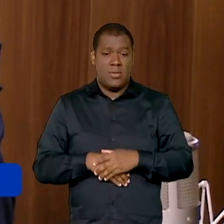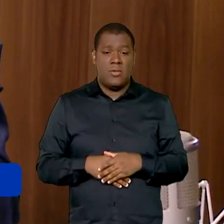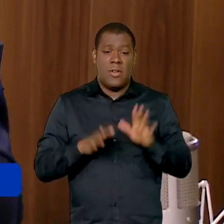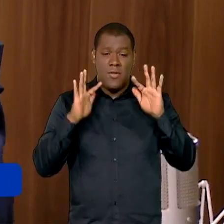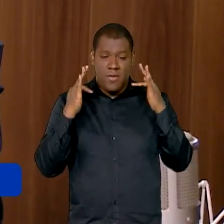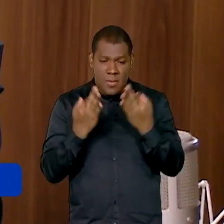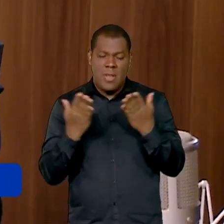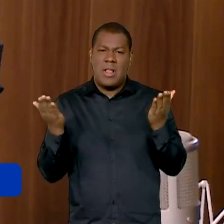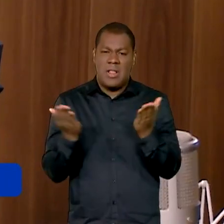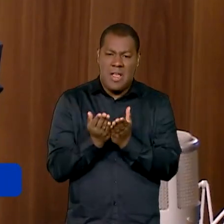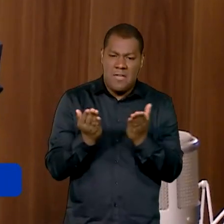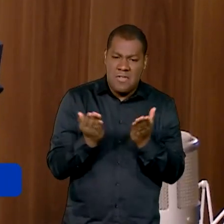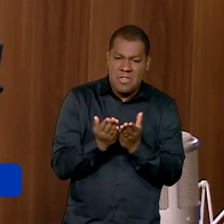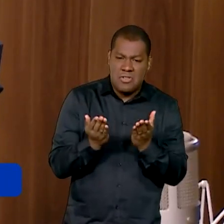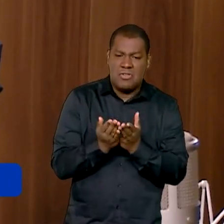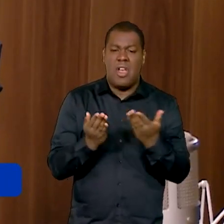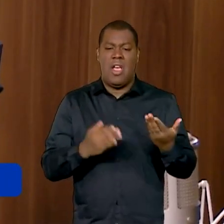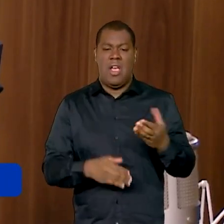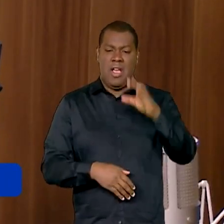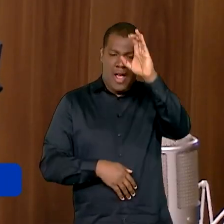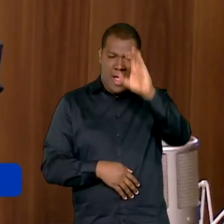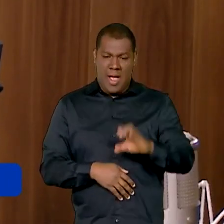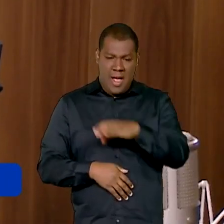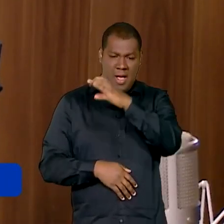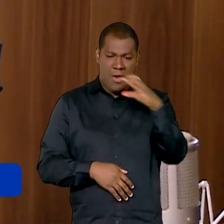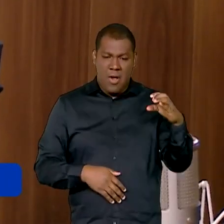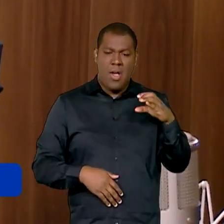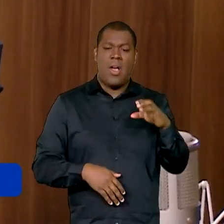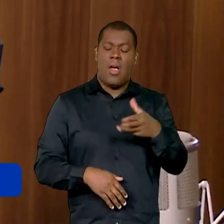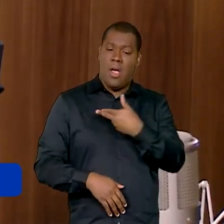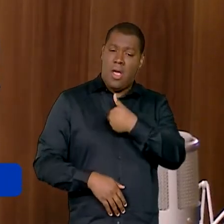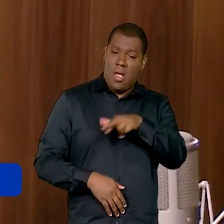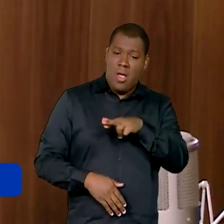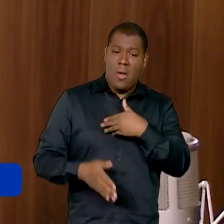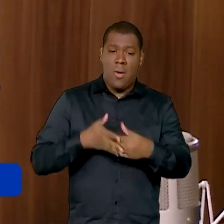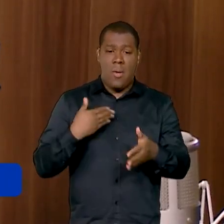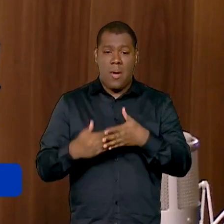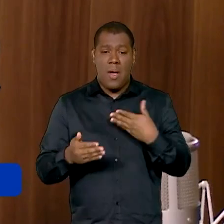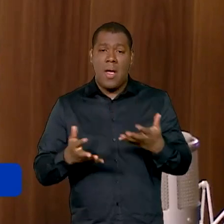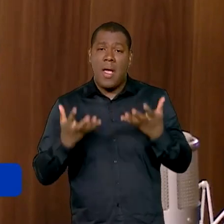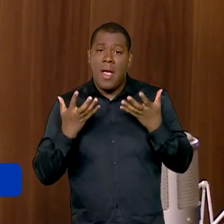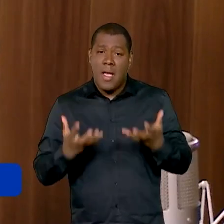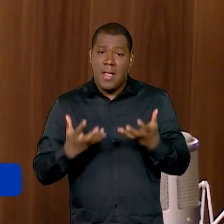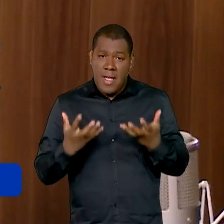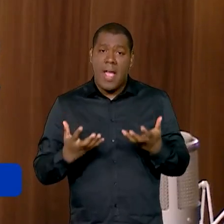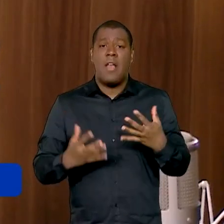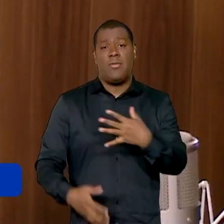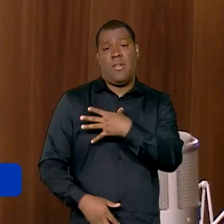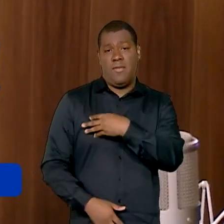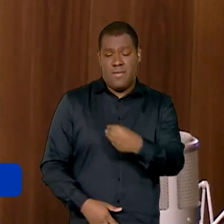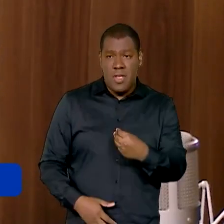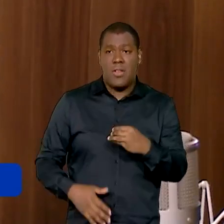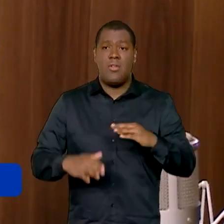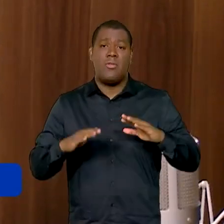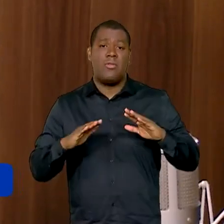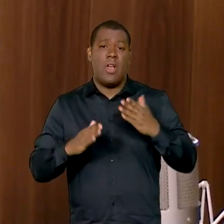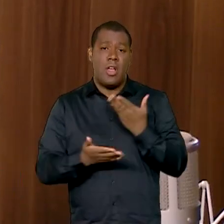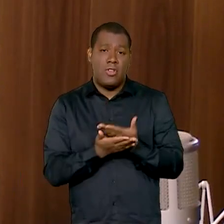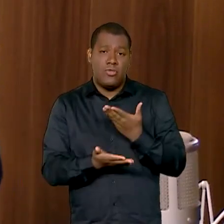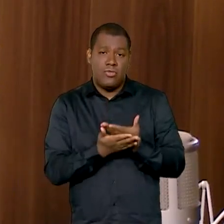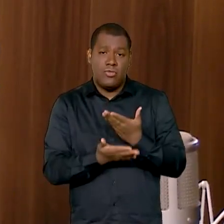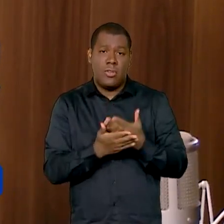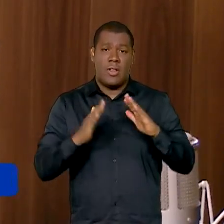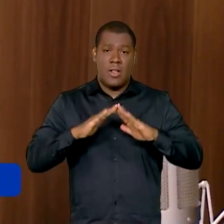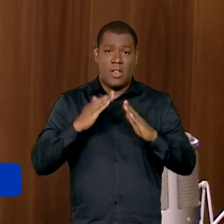são evangélicas, as famílias em geral, elas querem muito que os filhos estudem numa escola em tempo integral. Escola em tempo integral é aquela